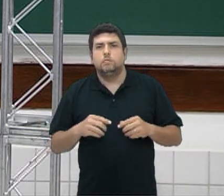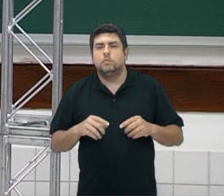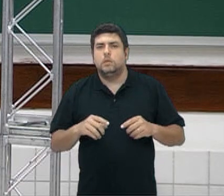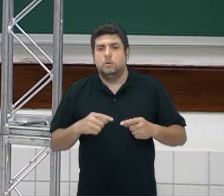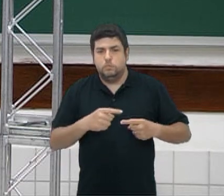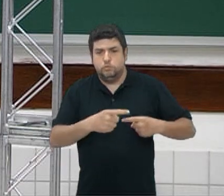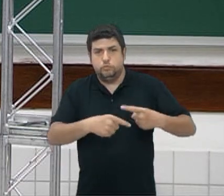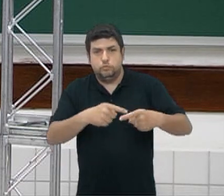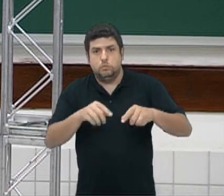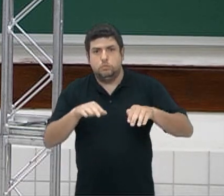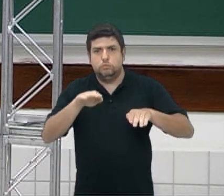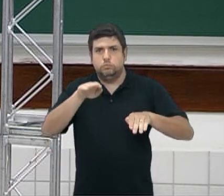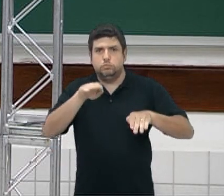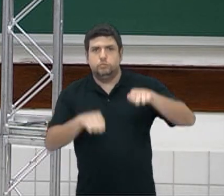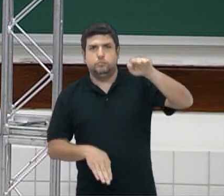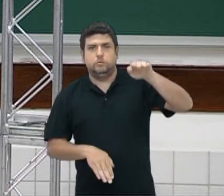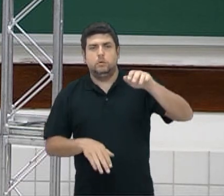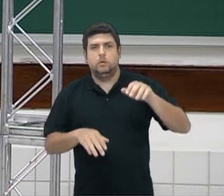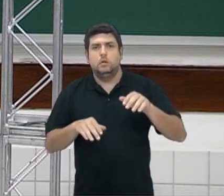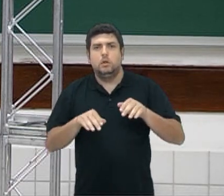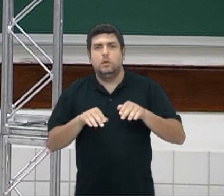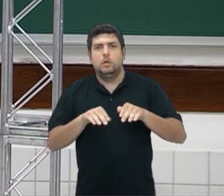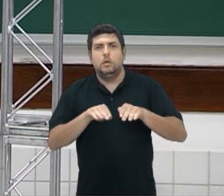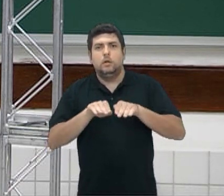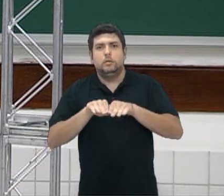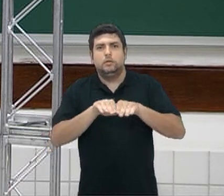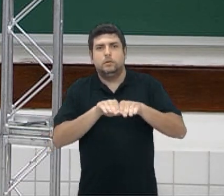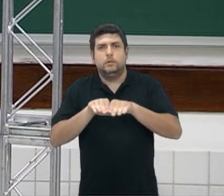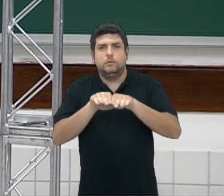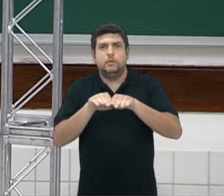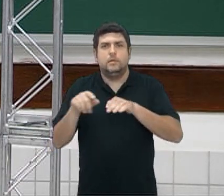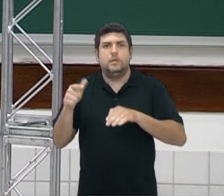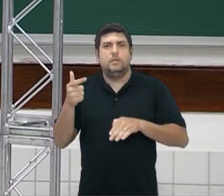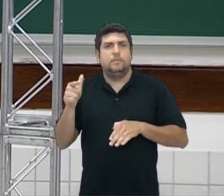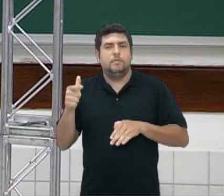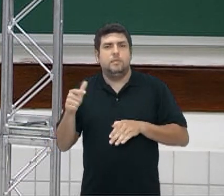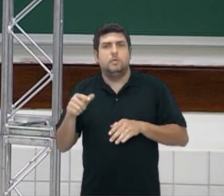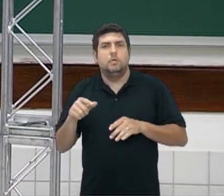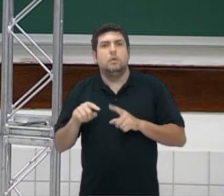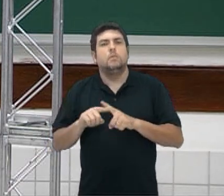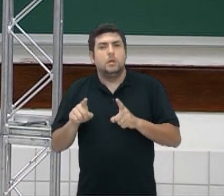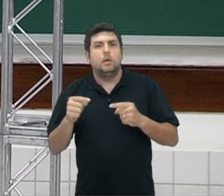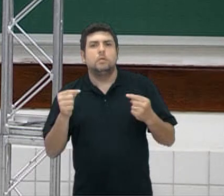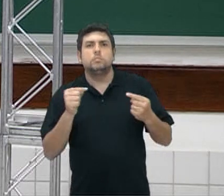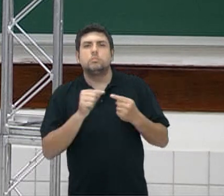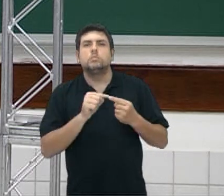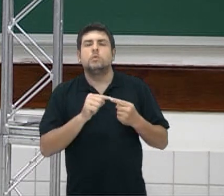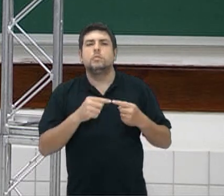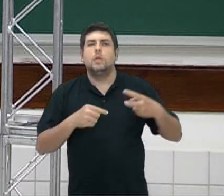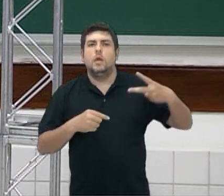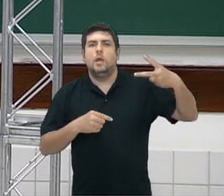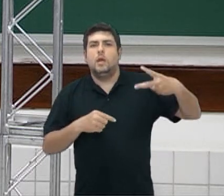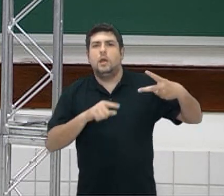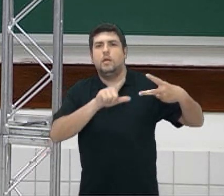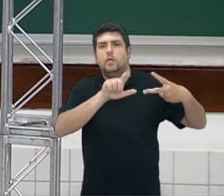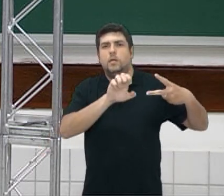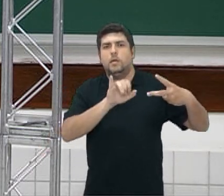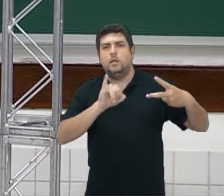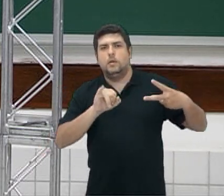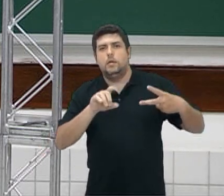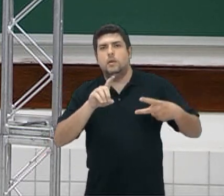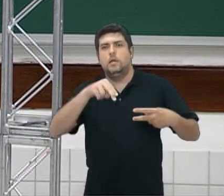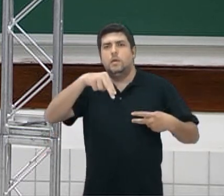equilíbrio, mas também está relacionada com a lei de Newton, que no caso é a segunda lei, que é o princípio da